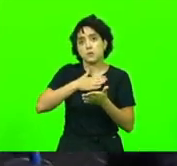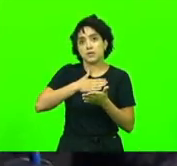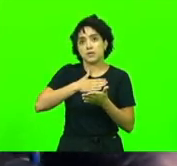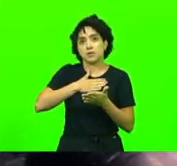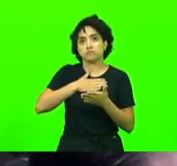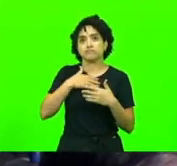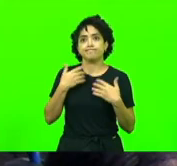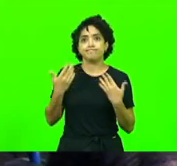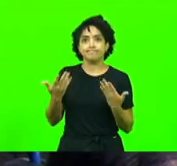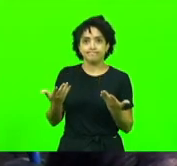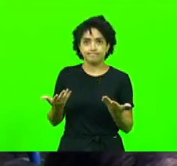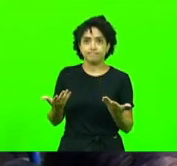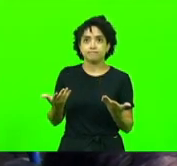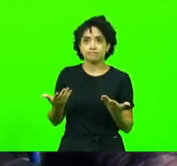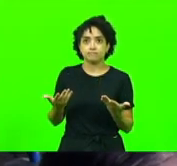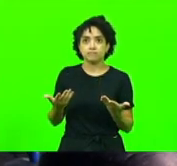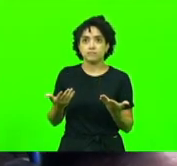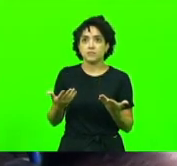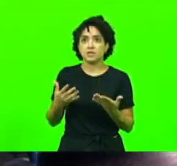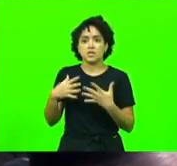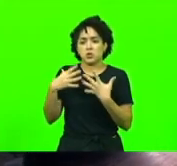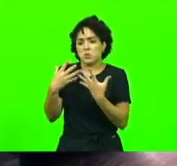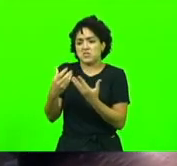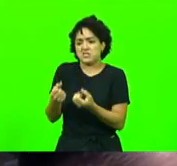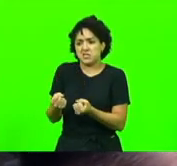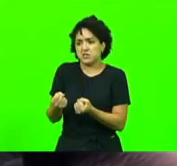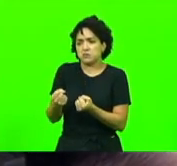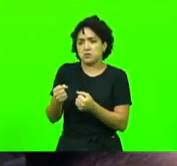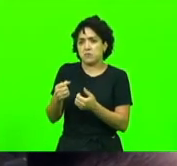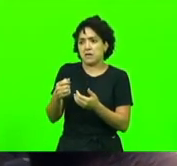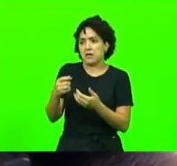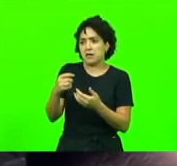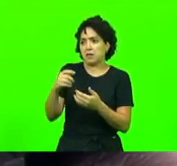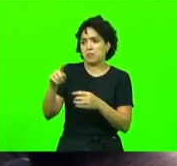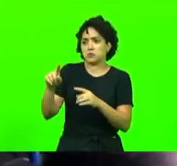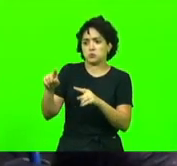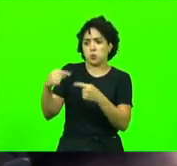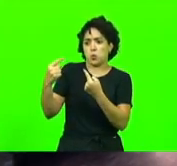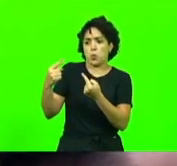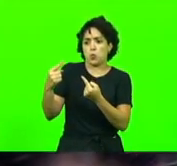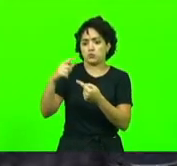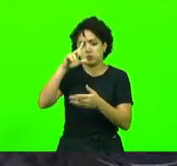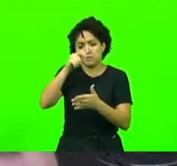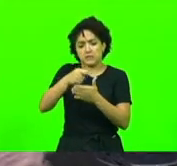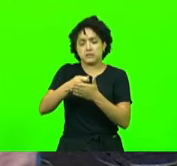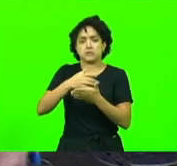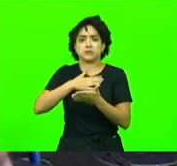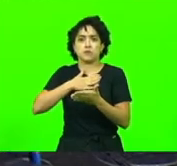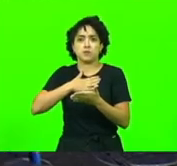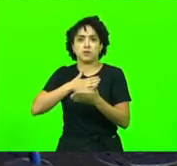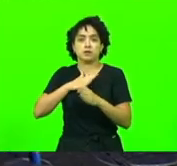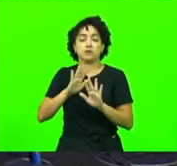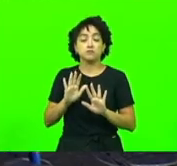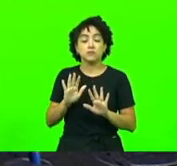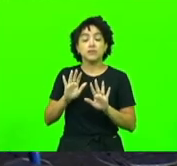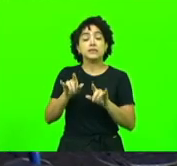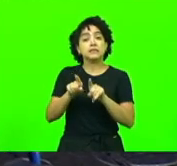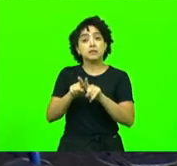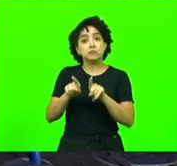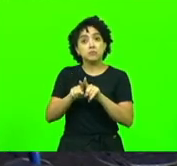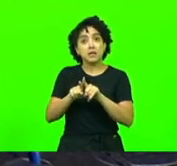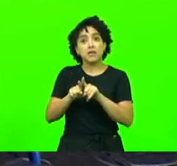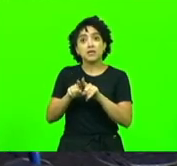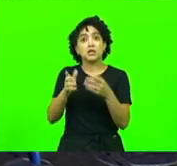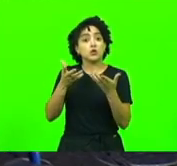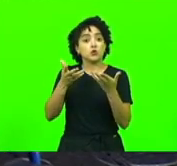Decisão minha. Não aceito também que ninguém me incomode por conta de uma decisão minha. Assim também, deputado Gessé, que eu não